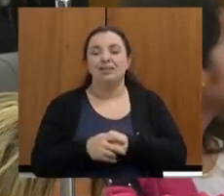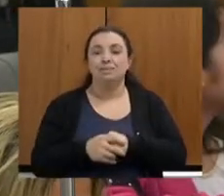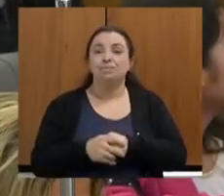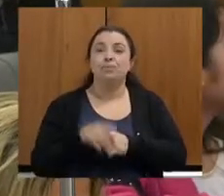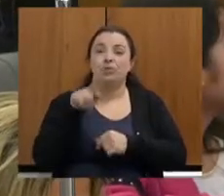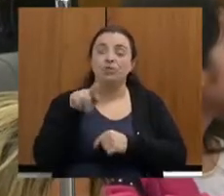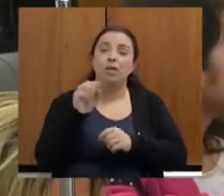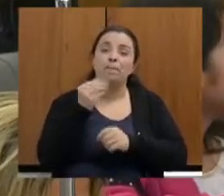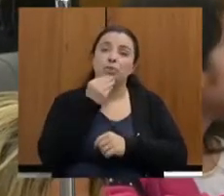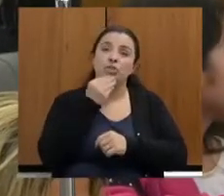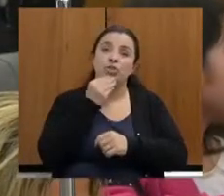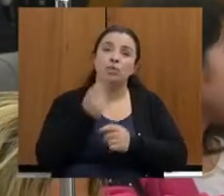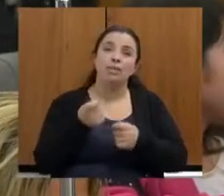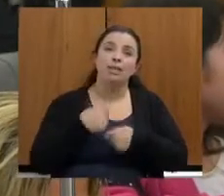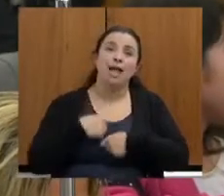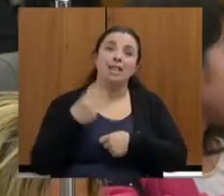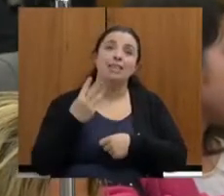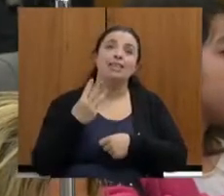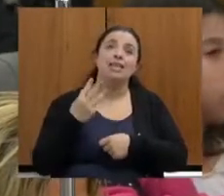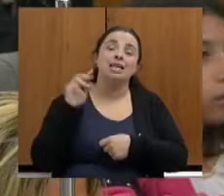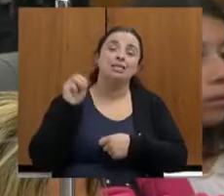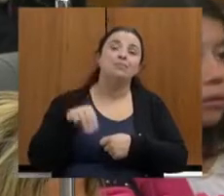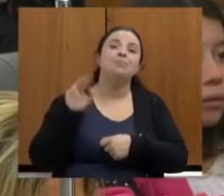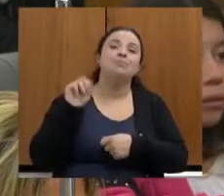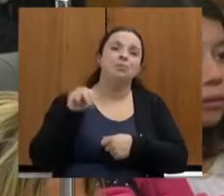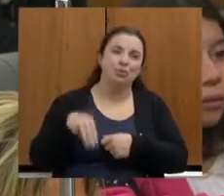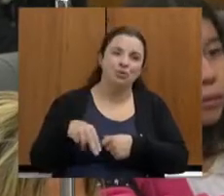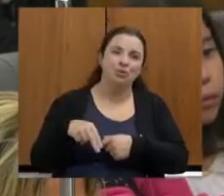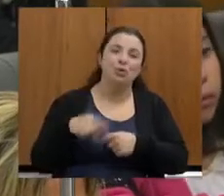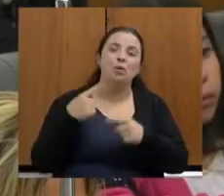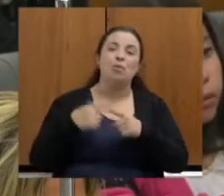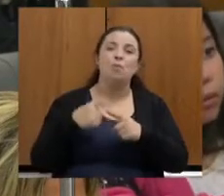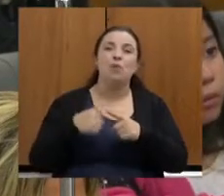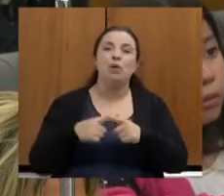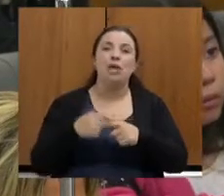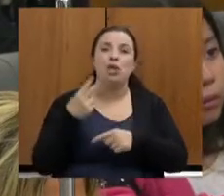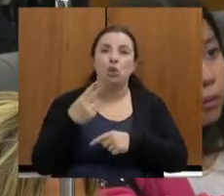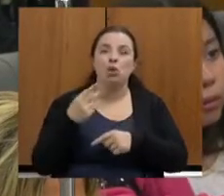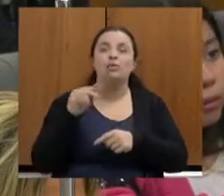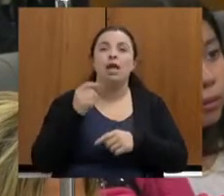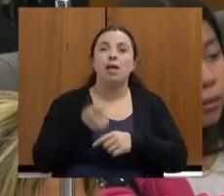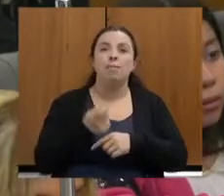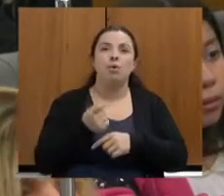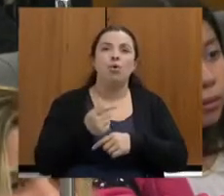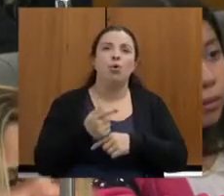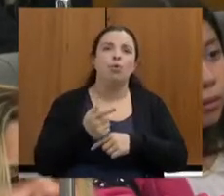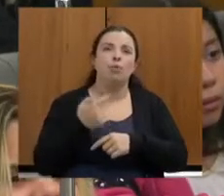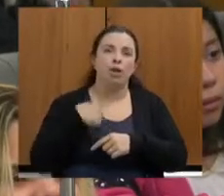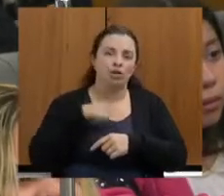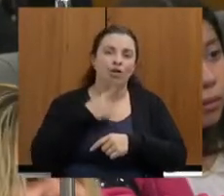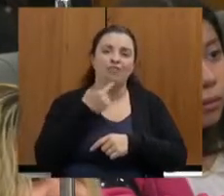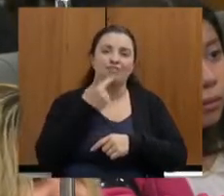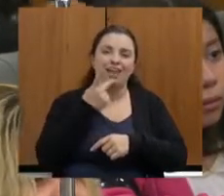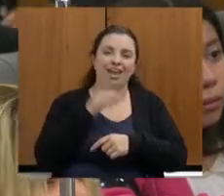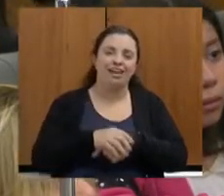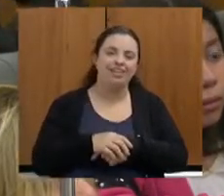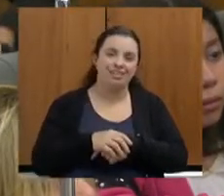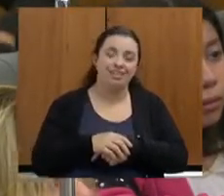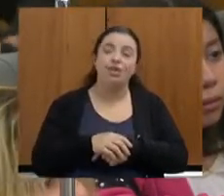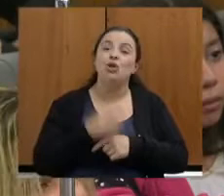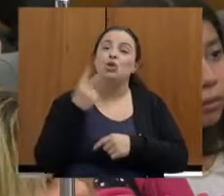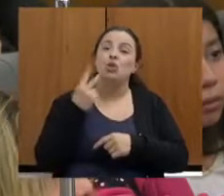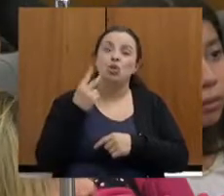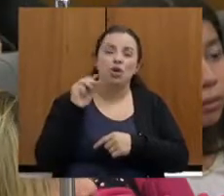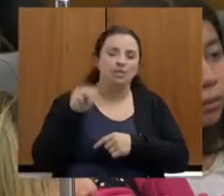Poderiam me dar três minutos porque dois minutos é pouco para dirigir falar dois minutos é